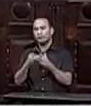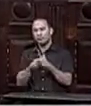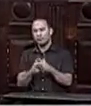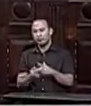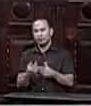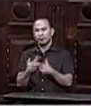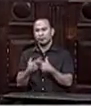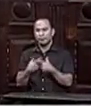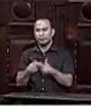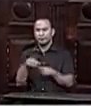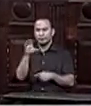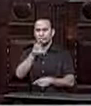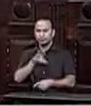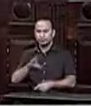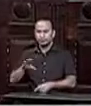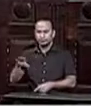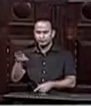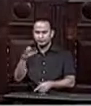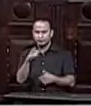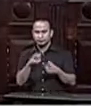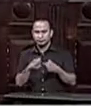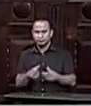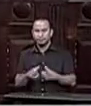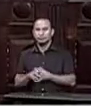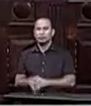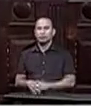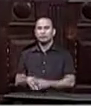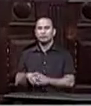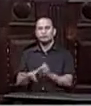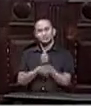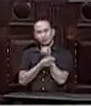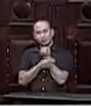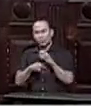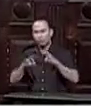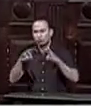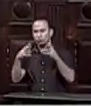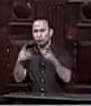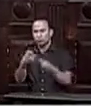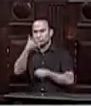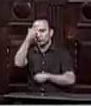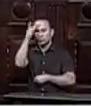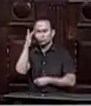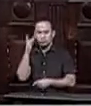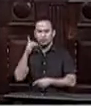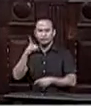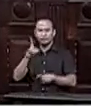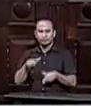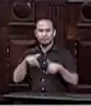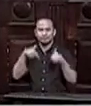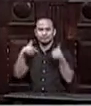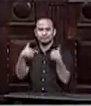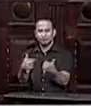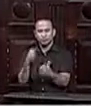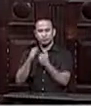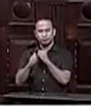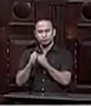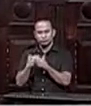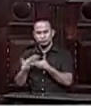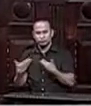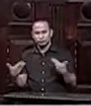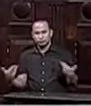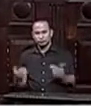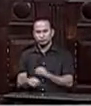âmbito do Estado do Rio de Janeiro, dando mais segurança a todos aqueles que buscam a prática esportiva, deputado Chiquinho da